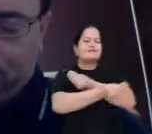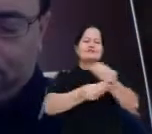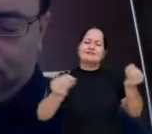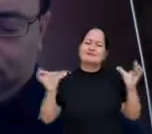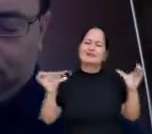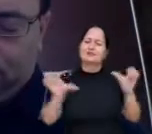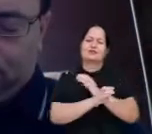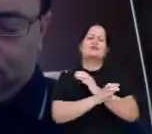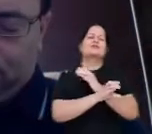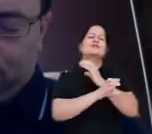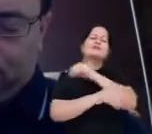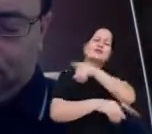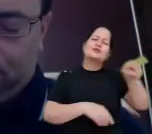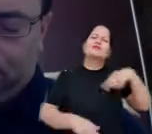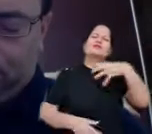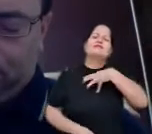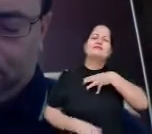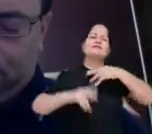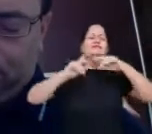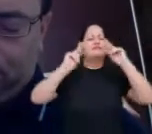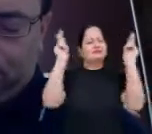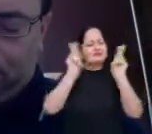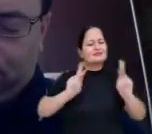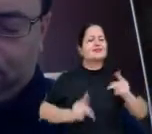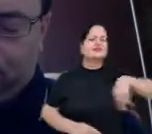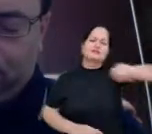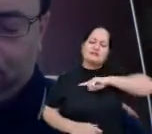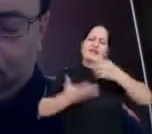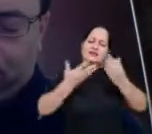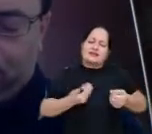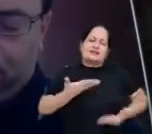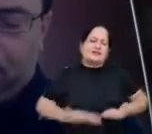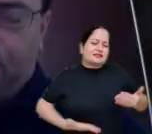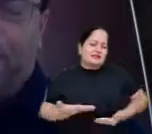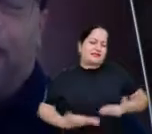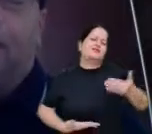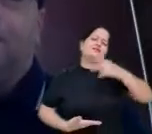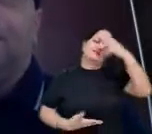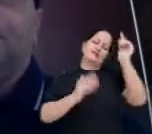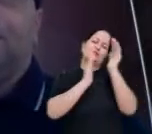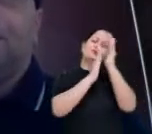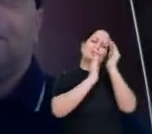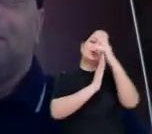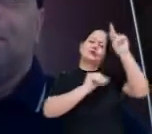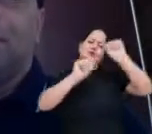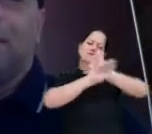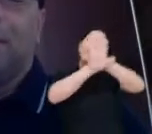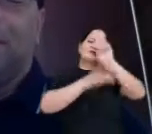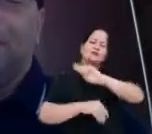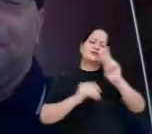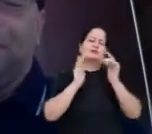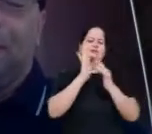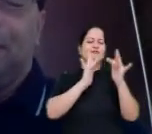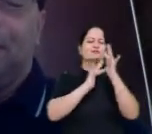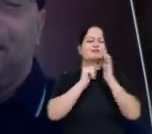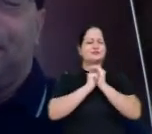sejamos servos, Senhor, para o teu louvor, para a tua glória. Em nome de Jesus, amém. Pai querido, aqui estamos na tua presença para